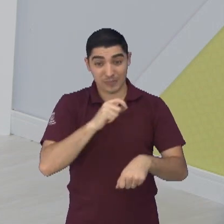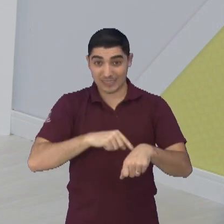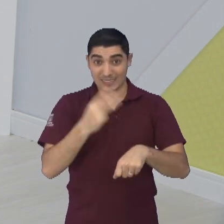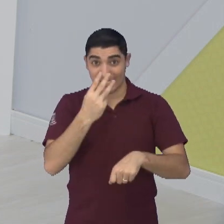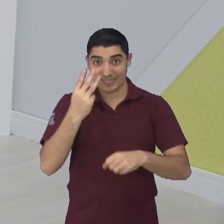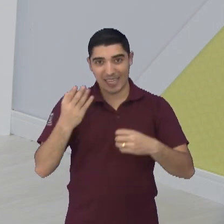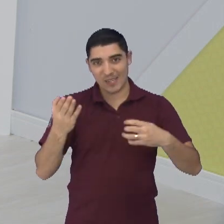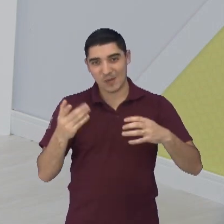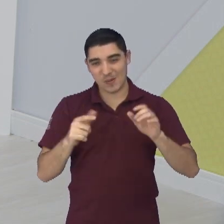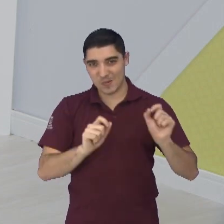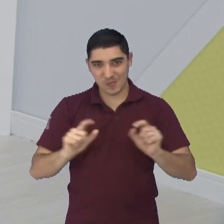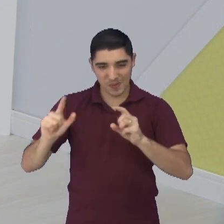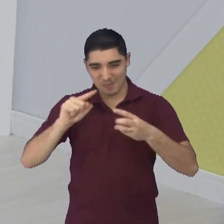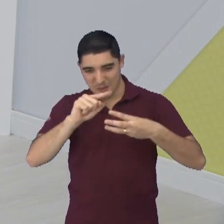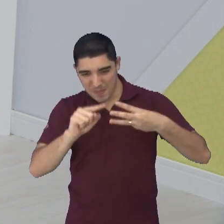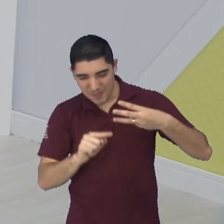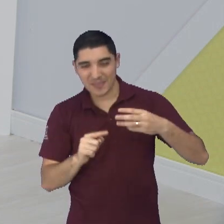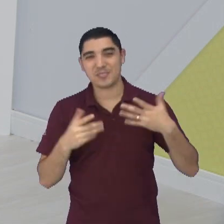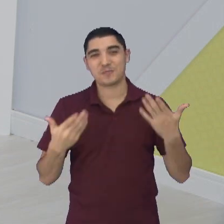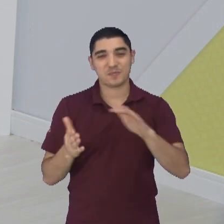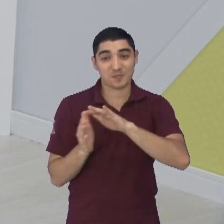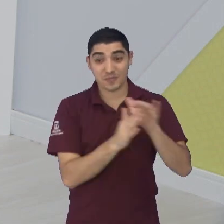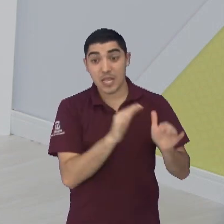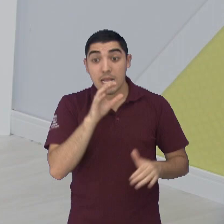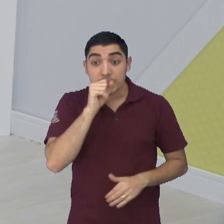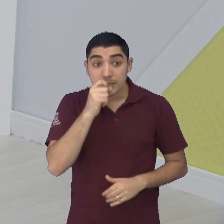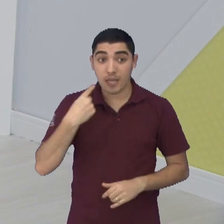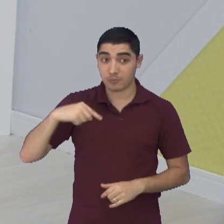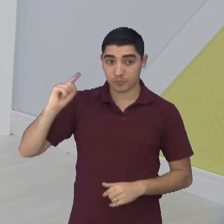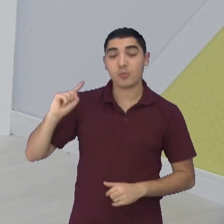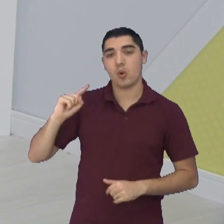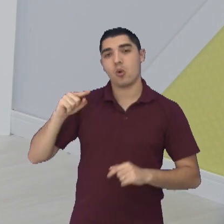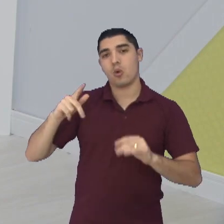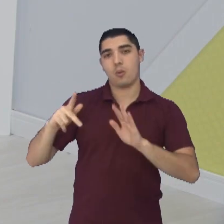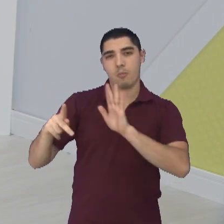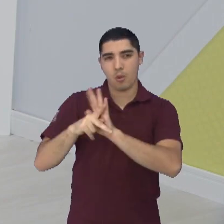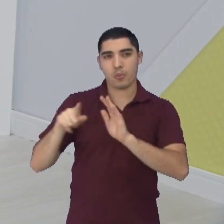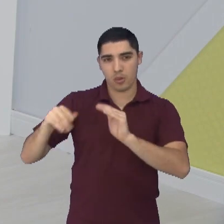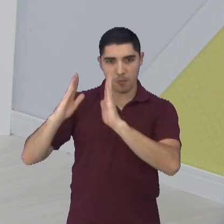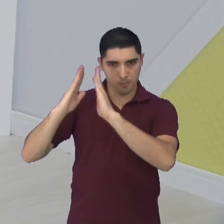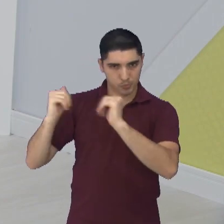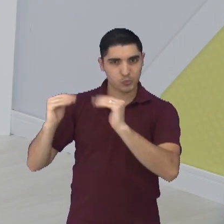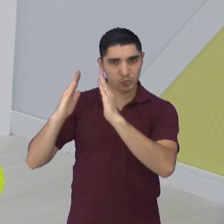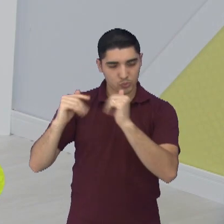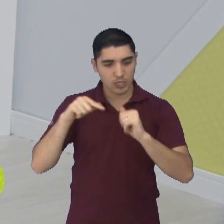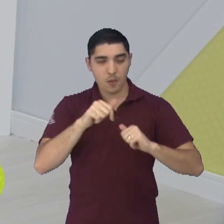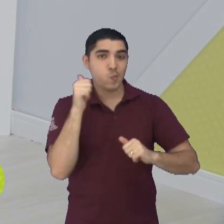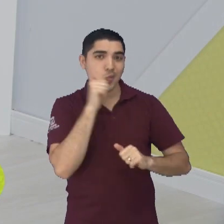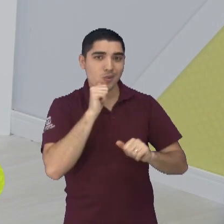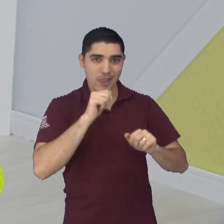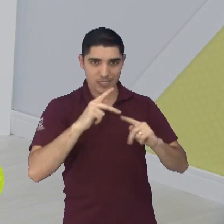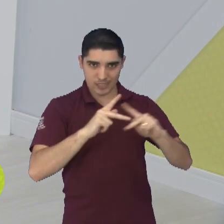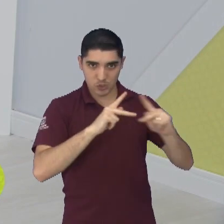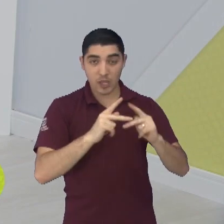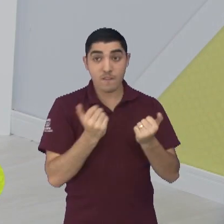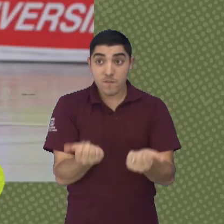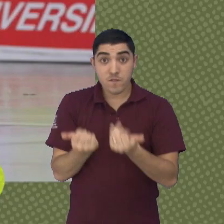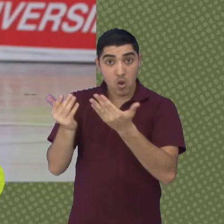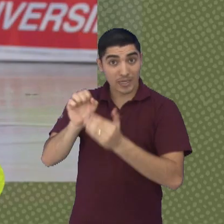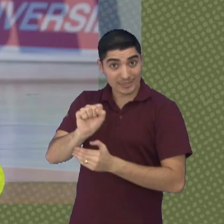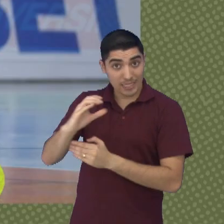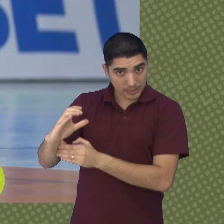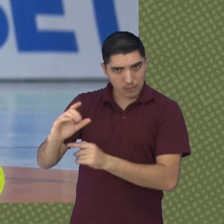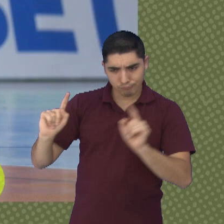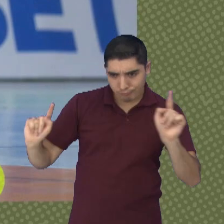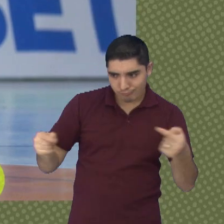pau. Olha só, no sábado, jogando na Arena Brusque, o time do São José Futsal Feminino foi até Santa Catarina enfrentar